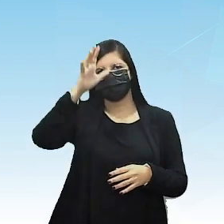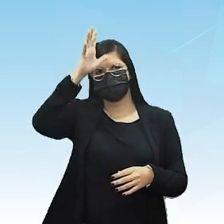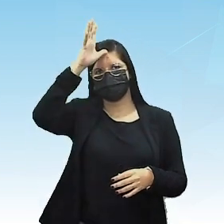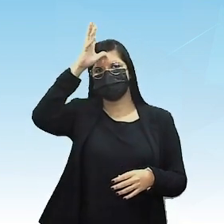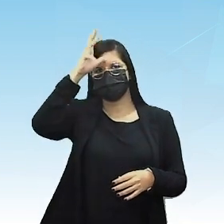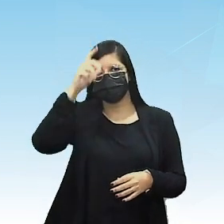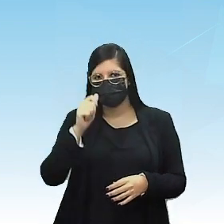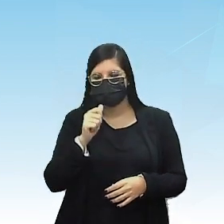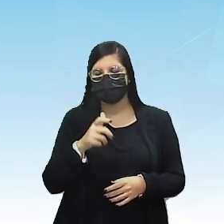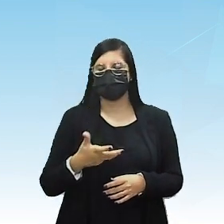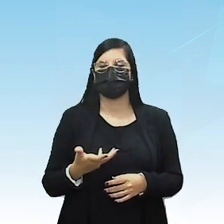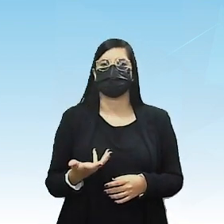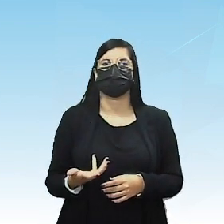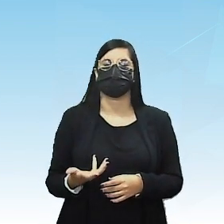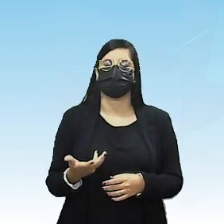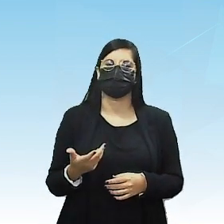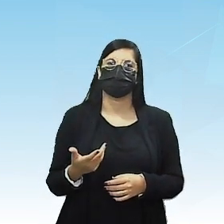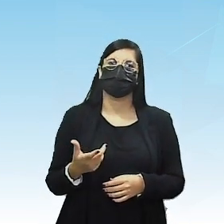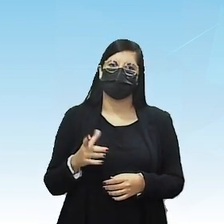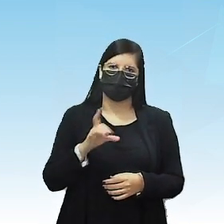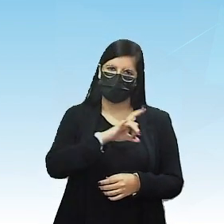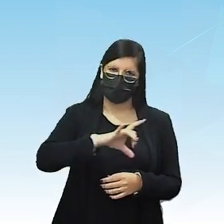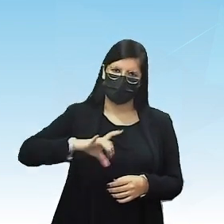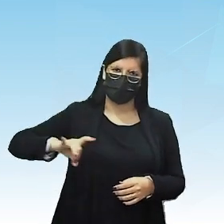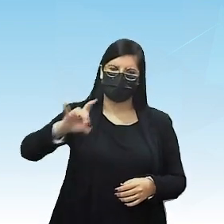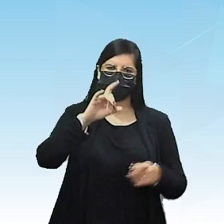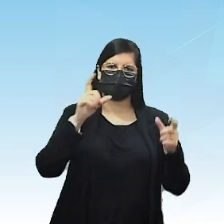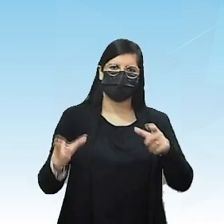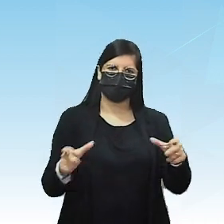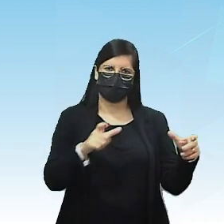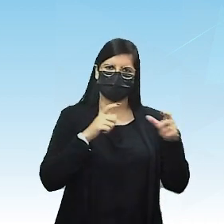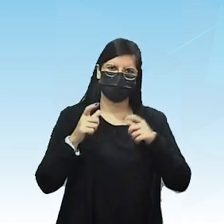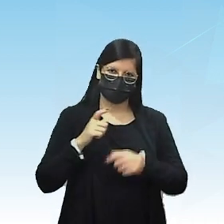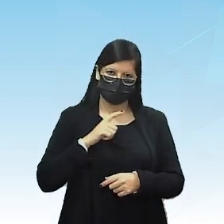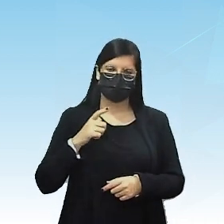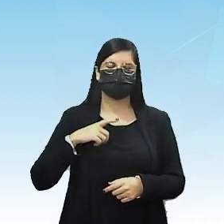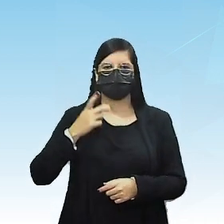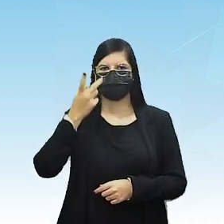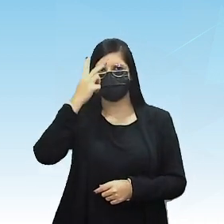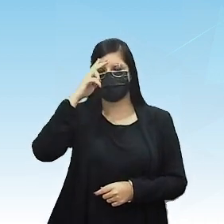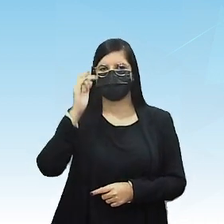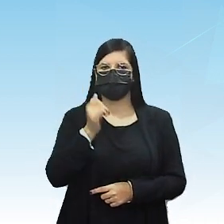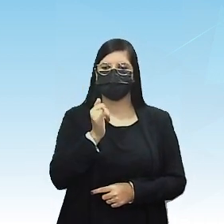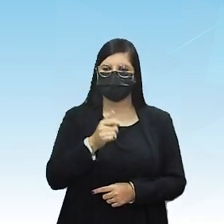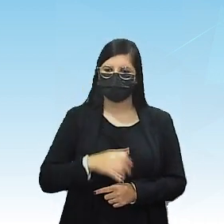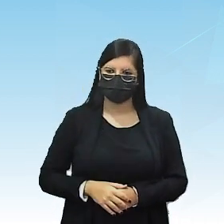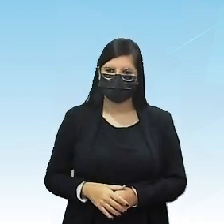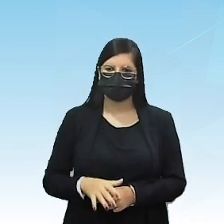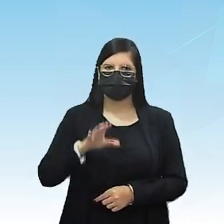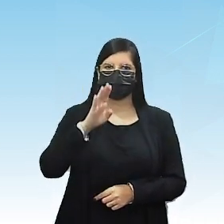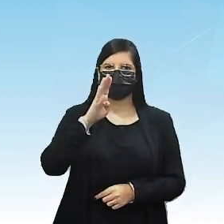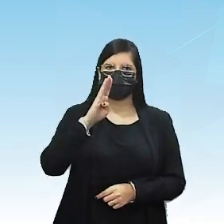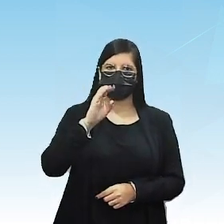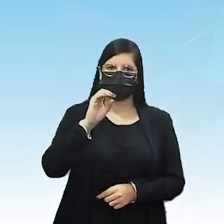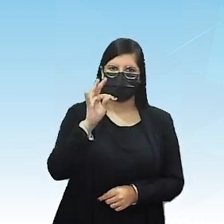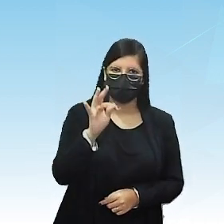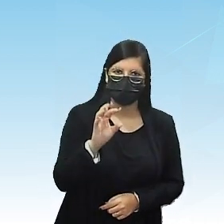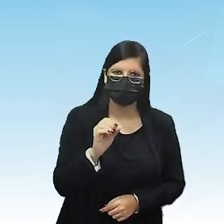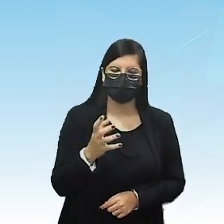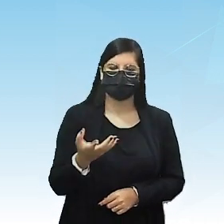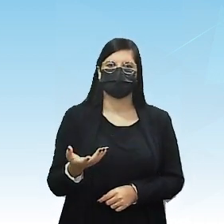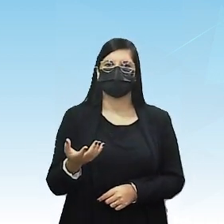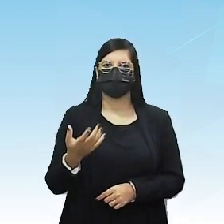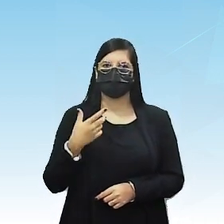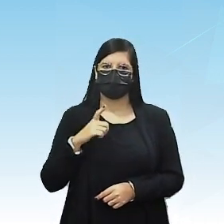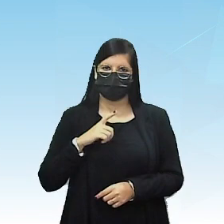sua lenda, né? Enfim, cada região vai ter, né, a sua história, né? Tem a lenda do boto também, enfim, que